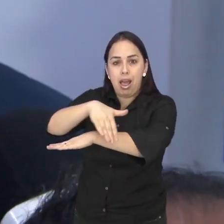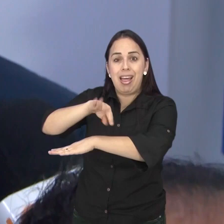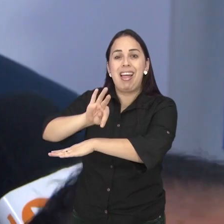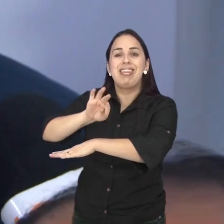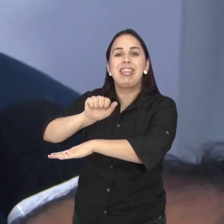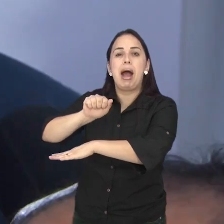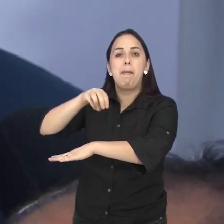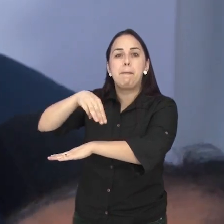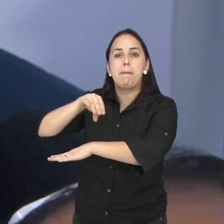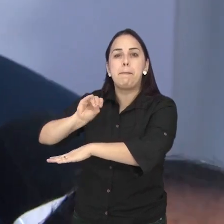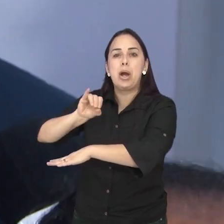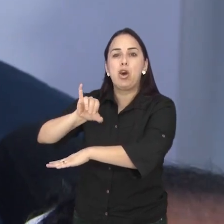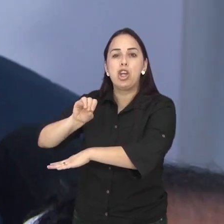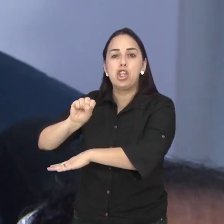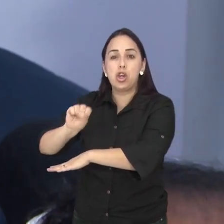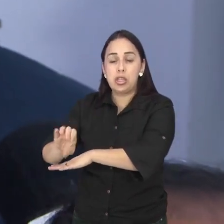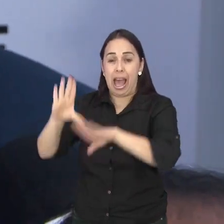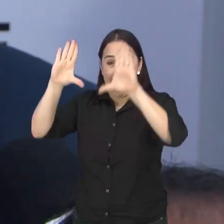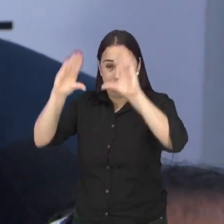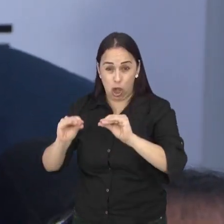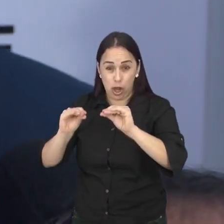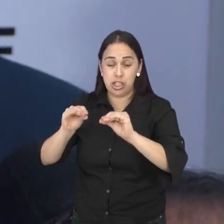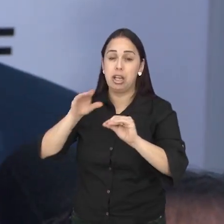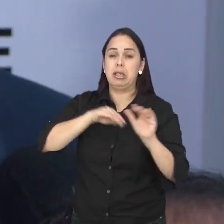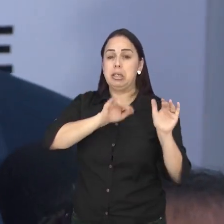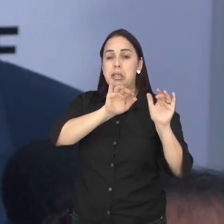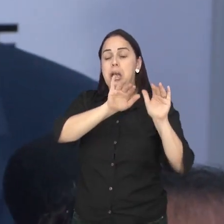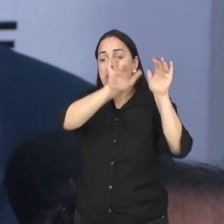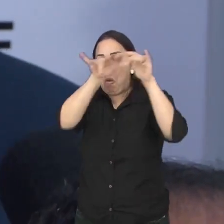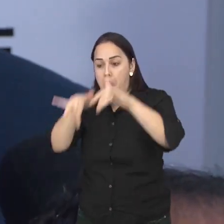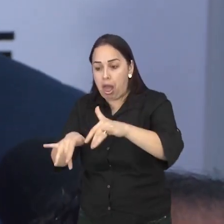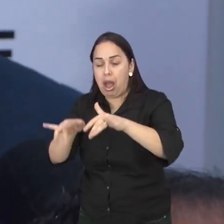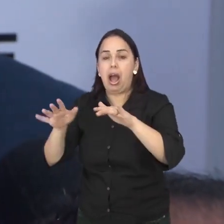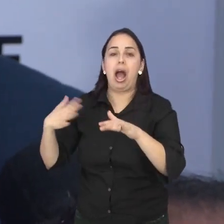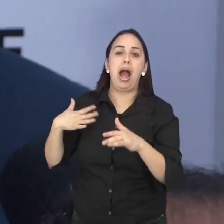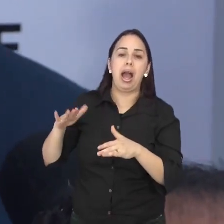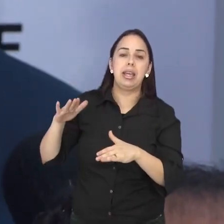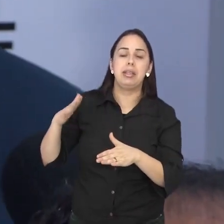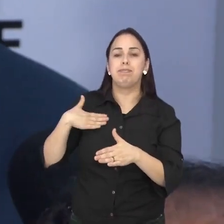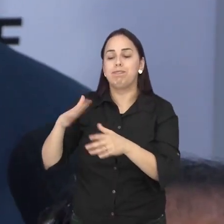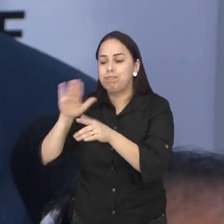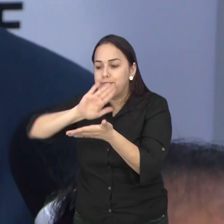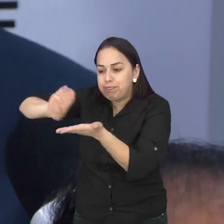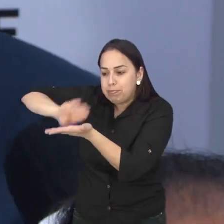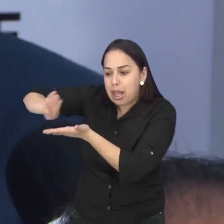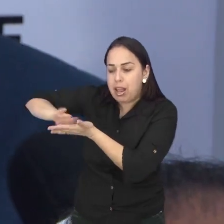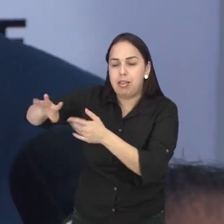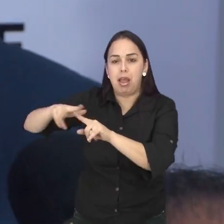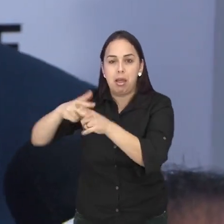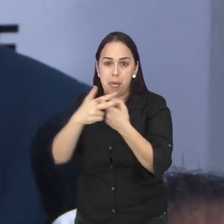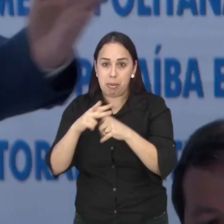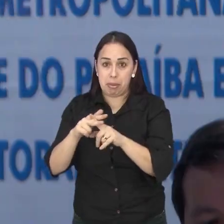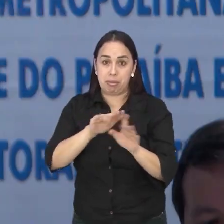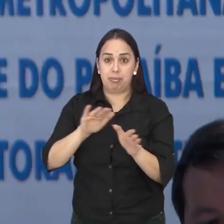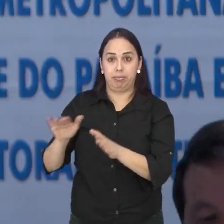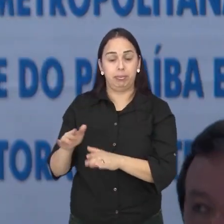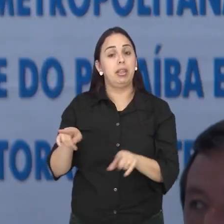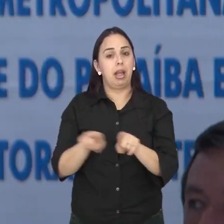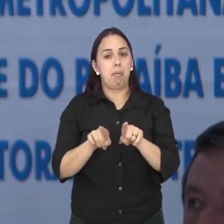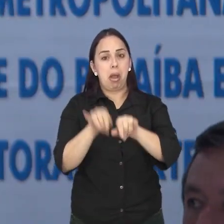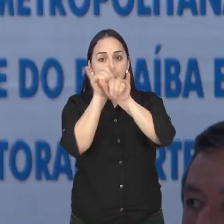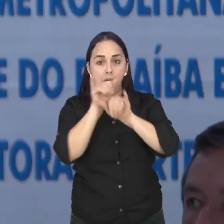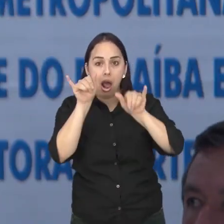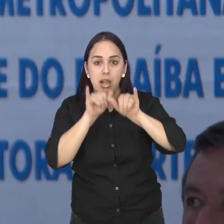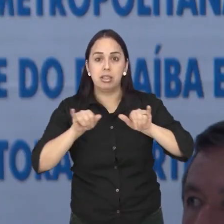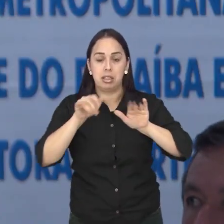na Tamoios com mais segurança, principalmente no período da noite, que ali envolve um grande risco para quem utiliza Tamoios. Felício